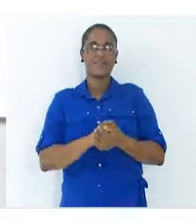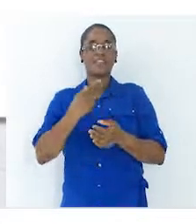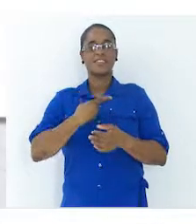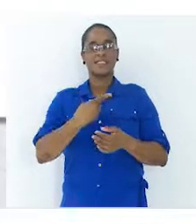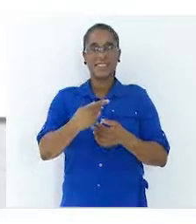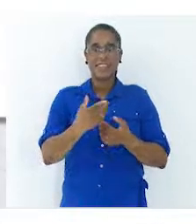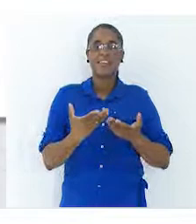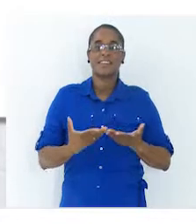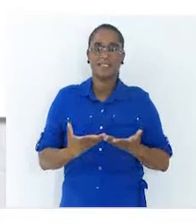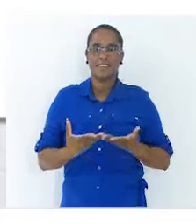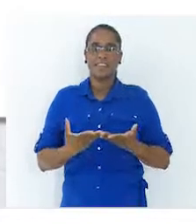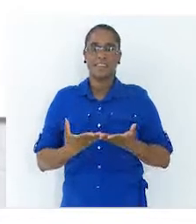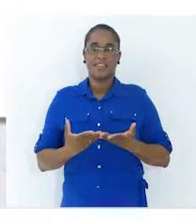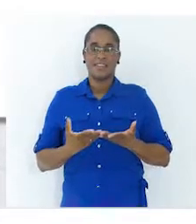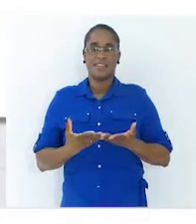seria